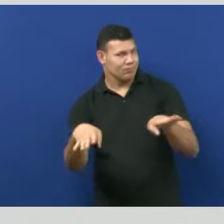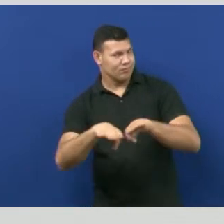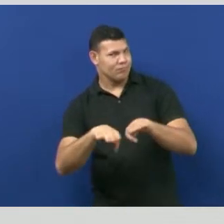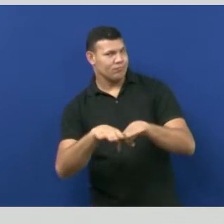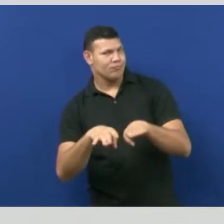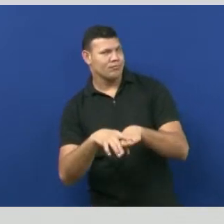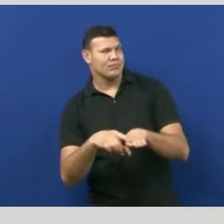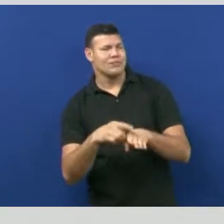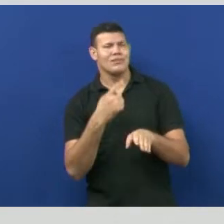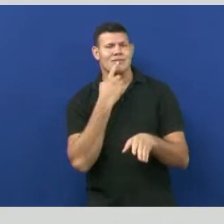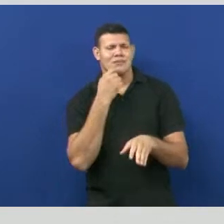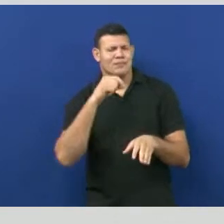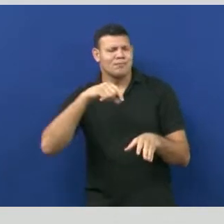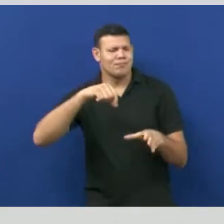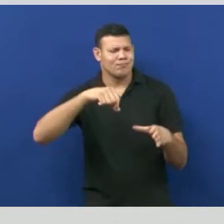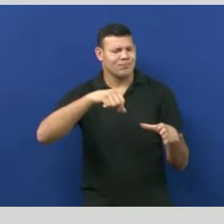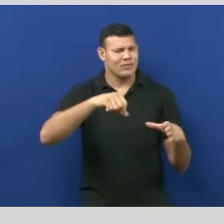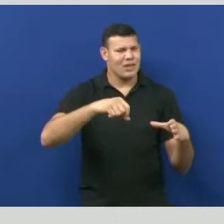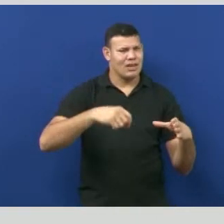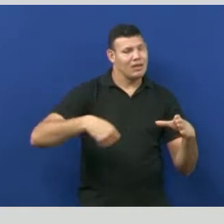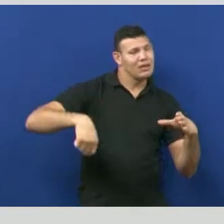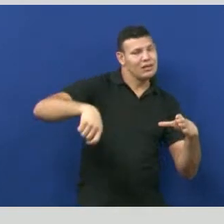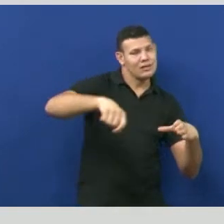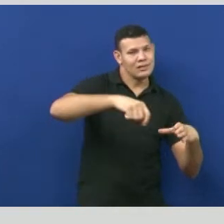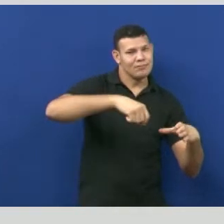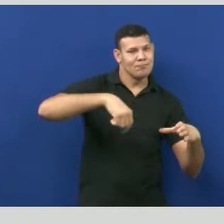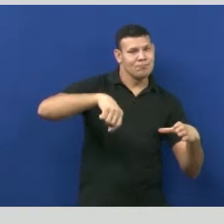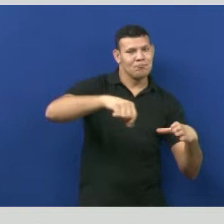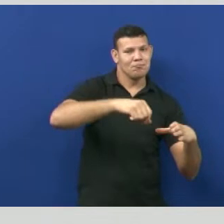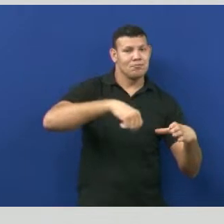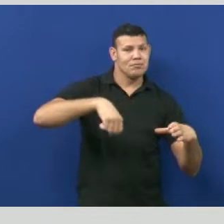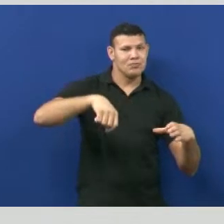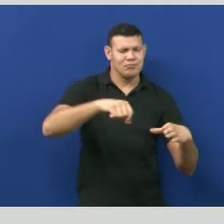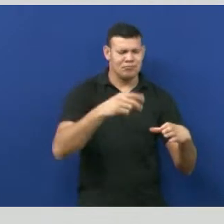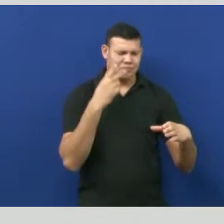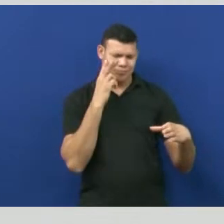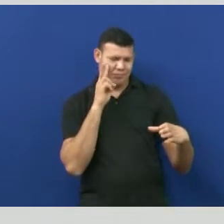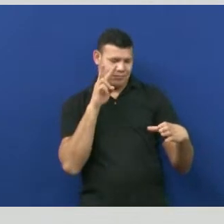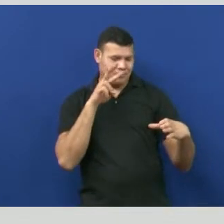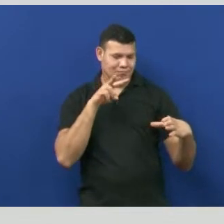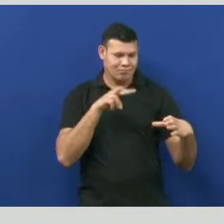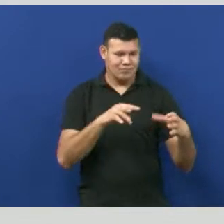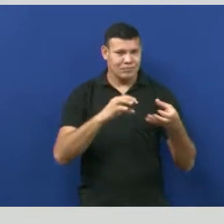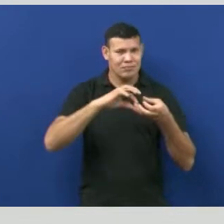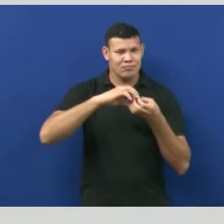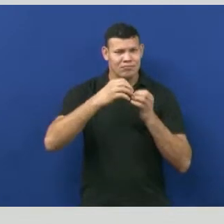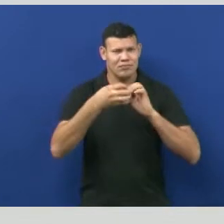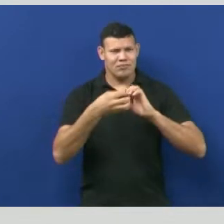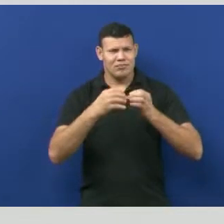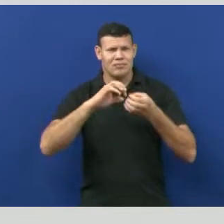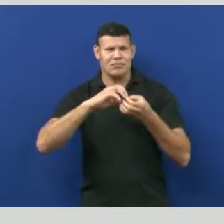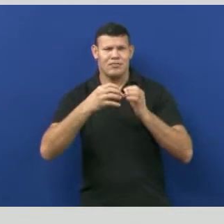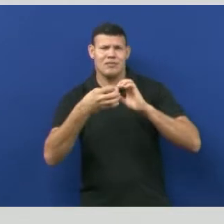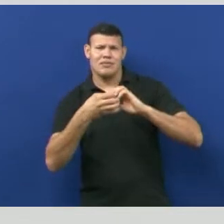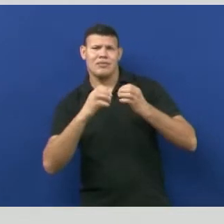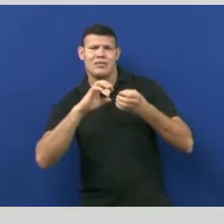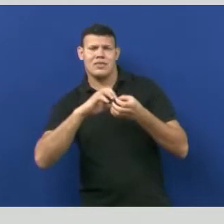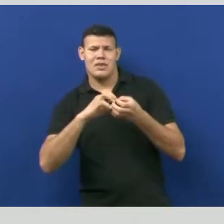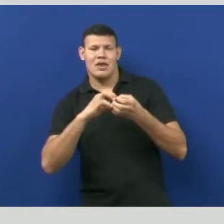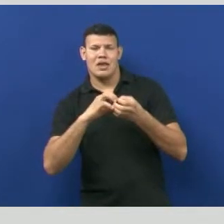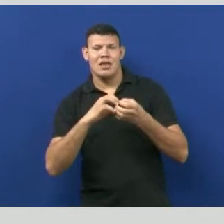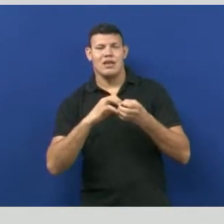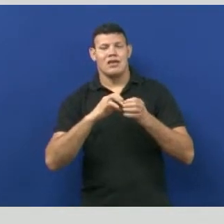de cozinha. Ao dissolvermos o sal na água, as moléculas de sódio e de cloro